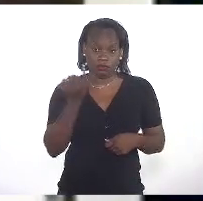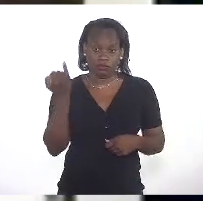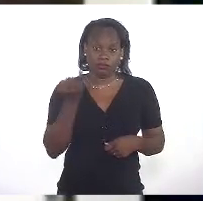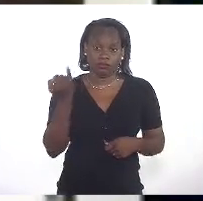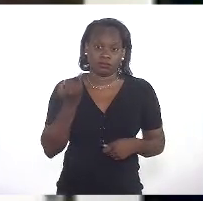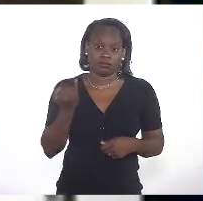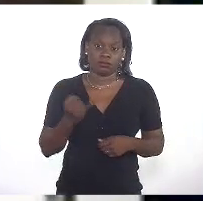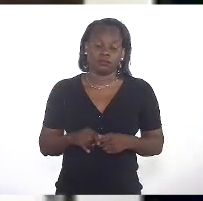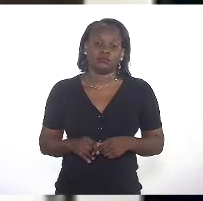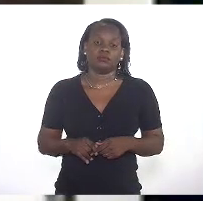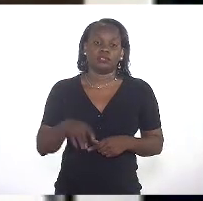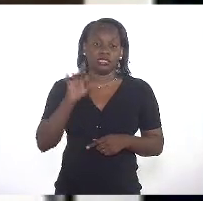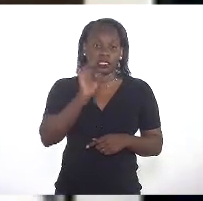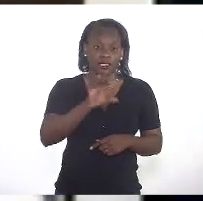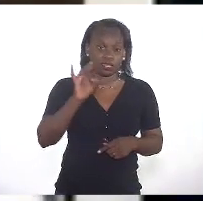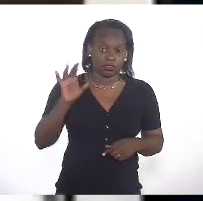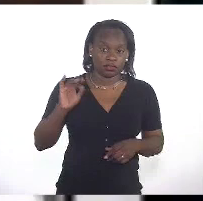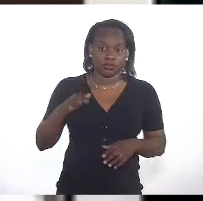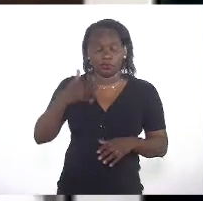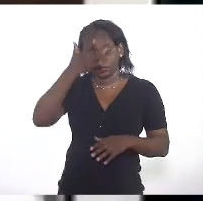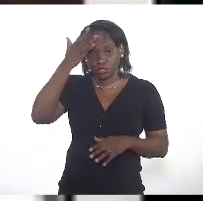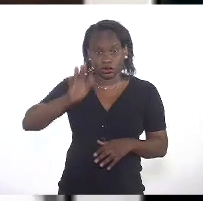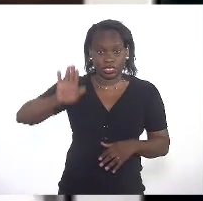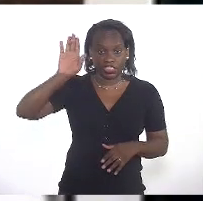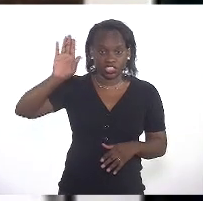importantes para cada candidato,